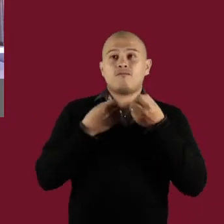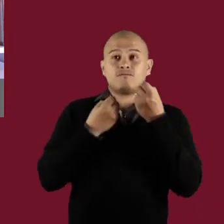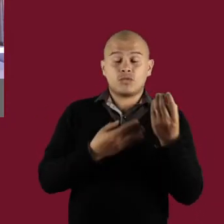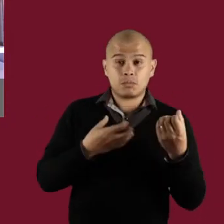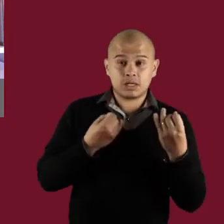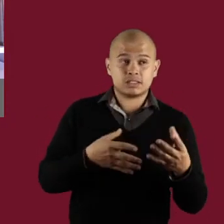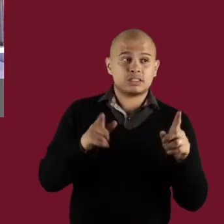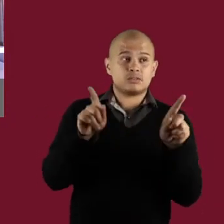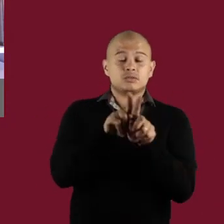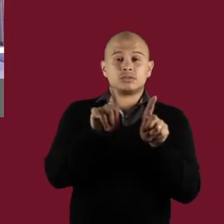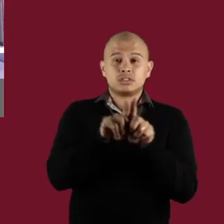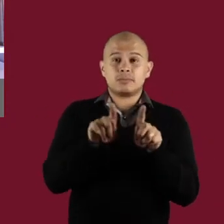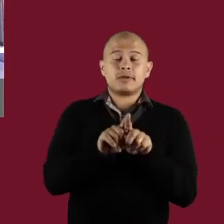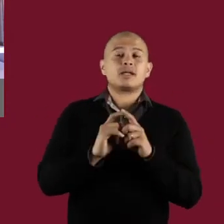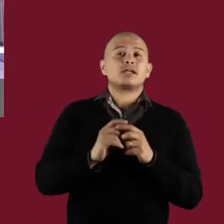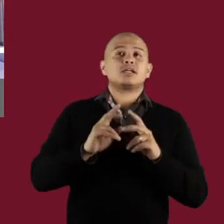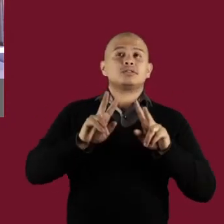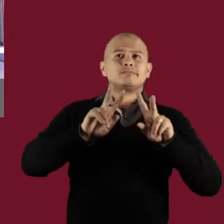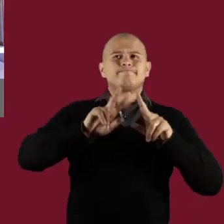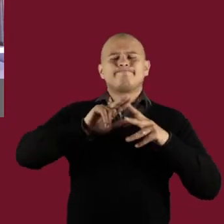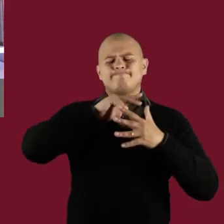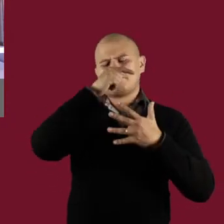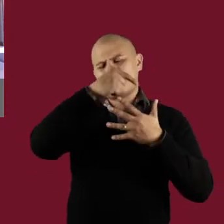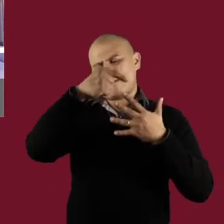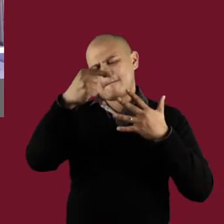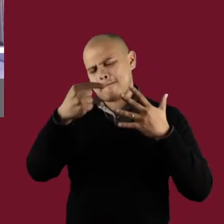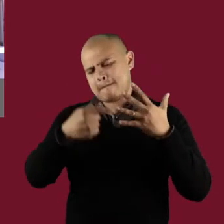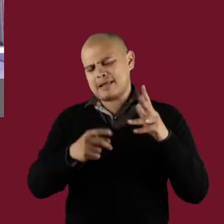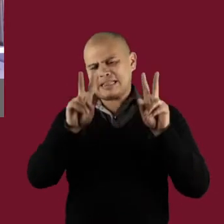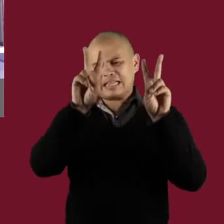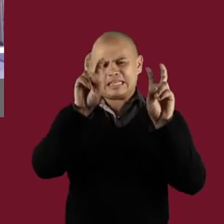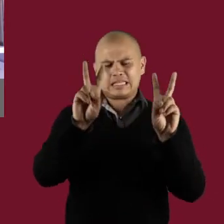os temas, portanto, da atualidade,